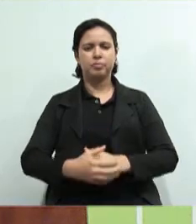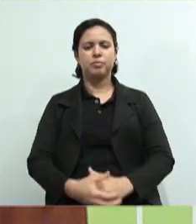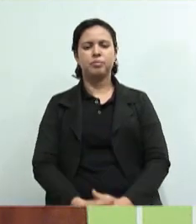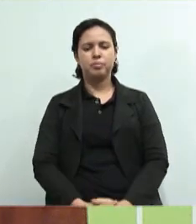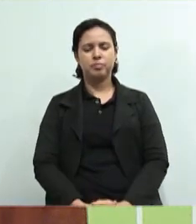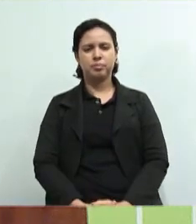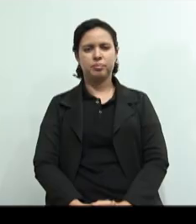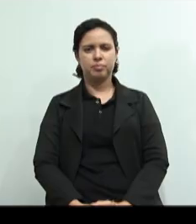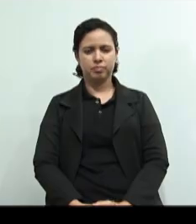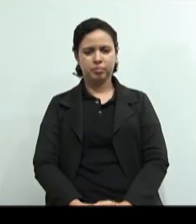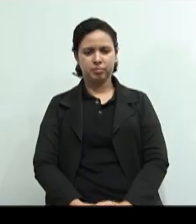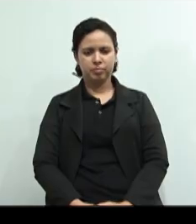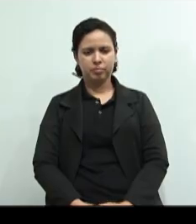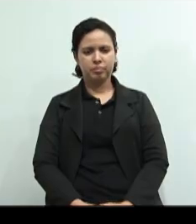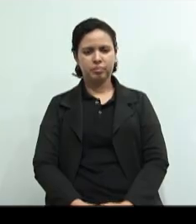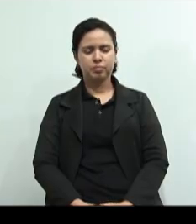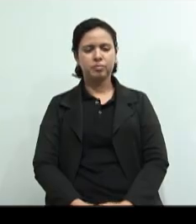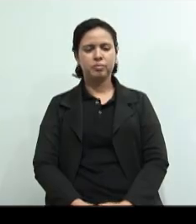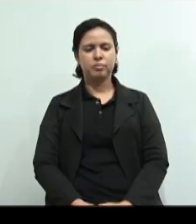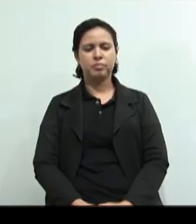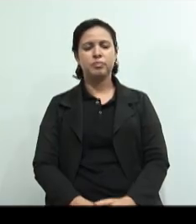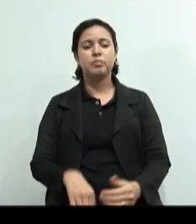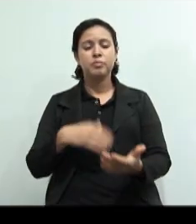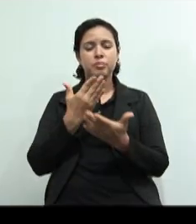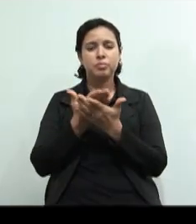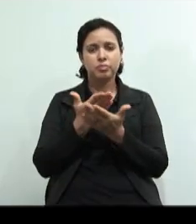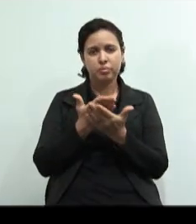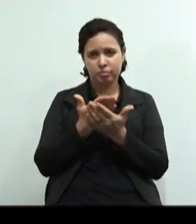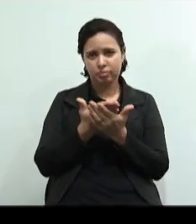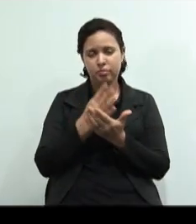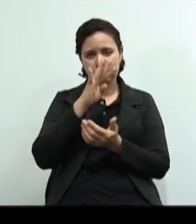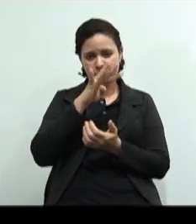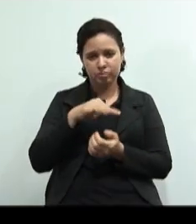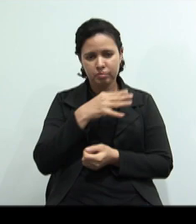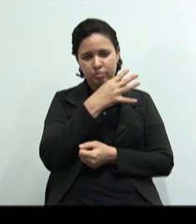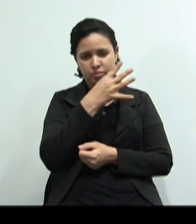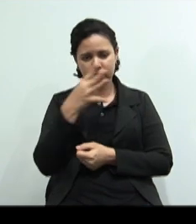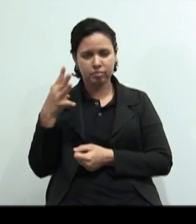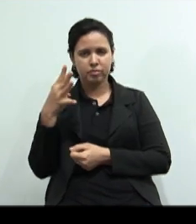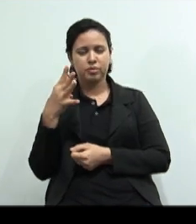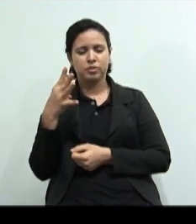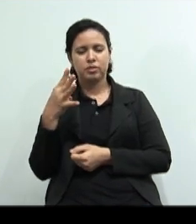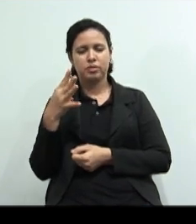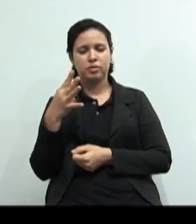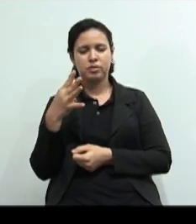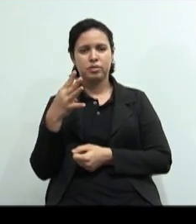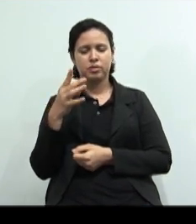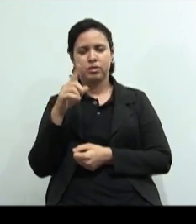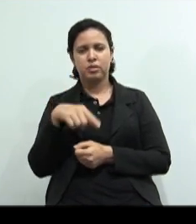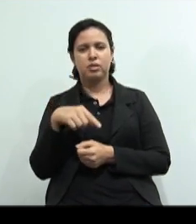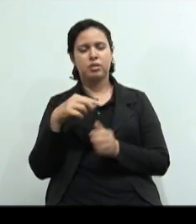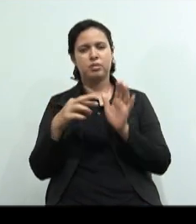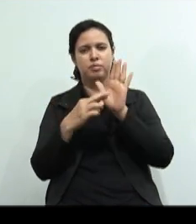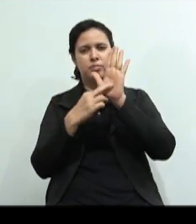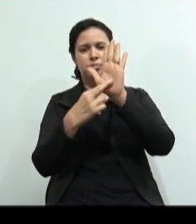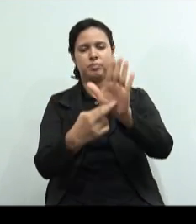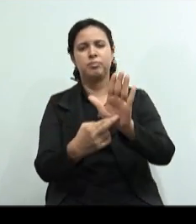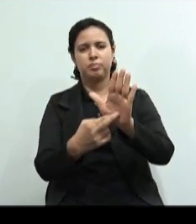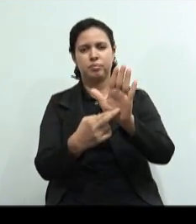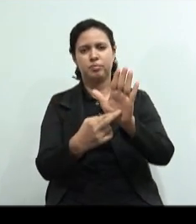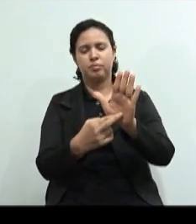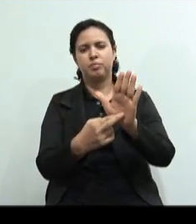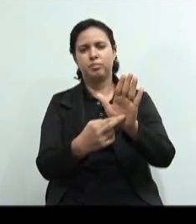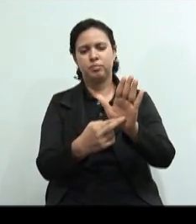Então, fluxograma. Pelo estudo desses gráficos, né, dessas representações gráficas